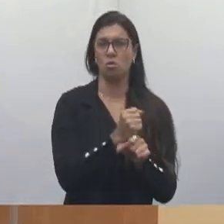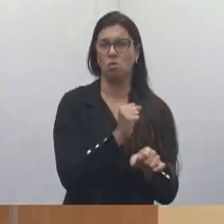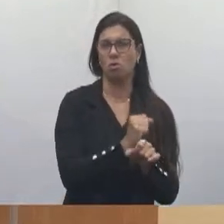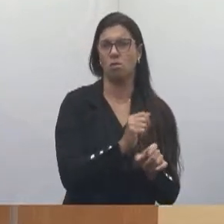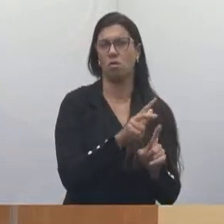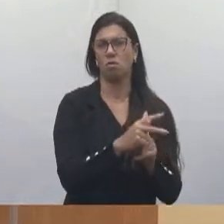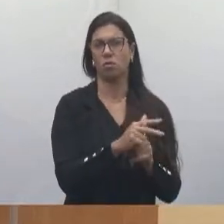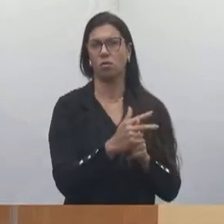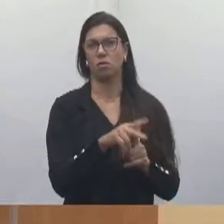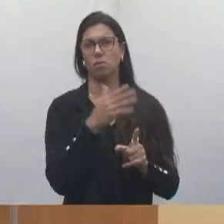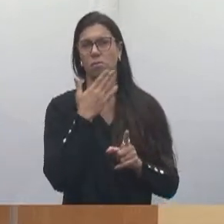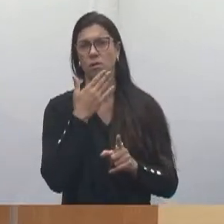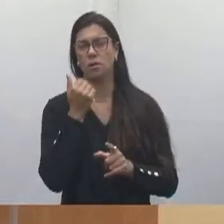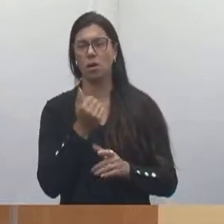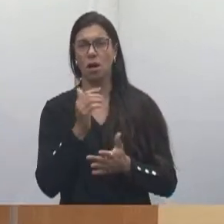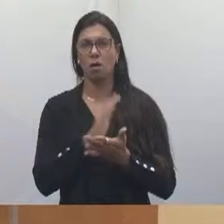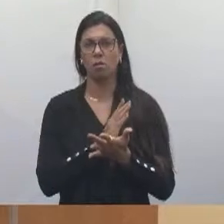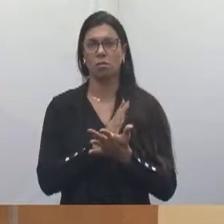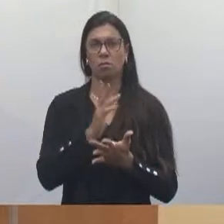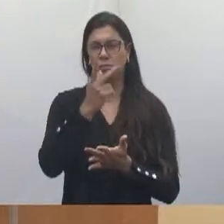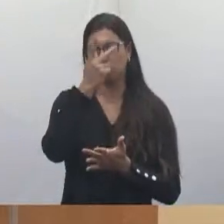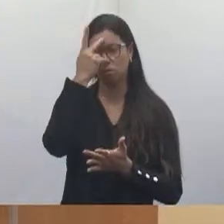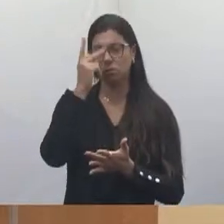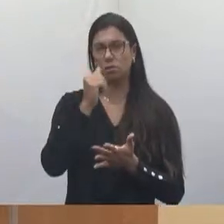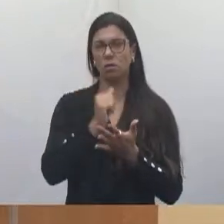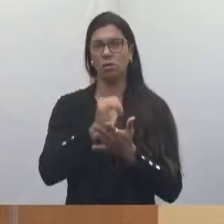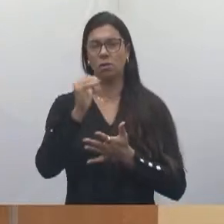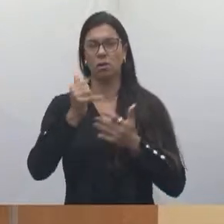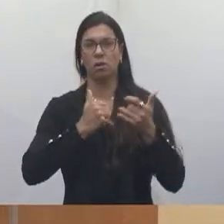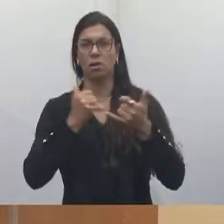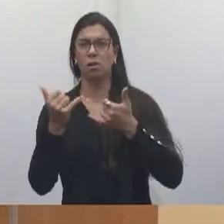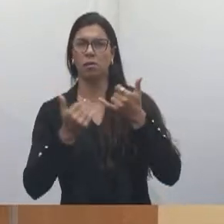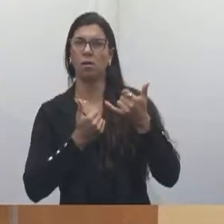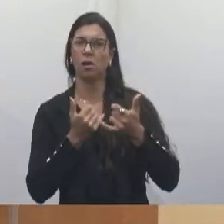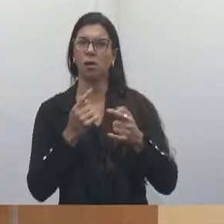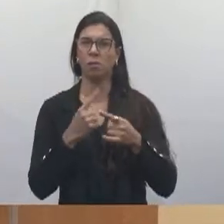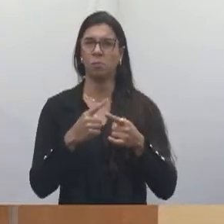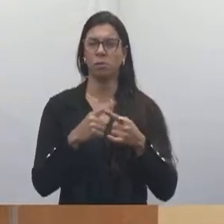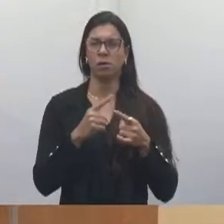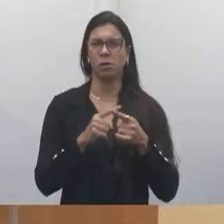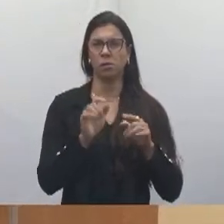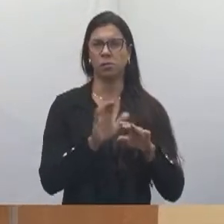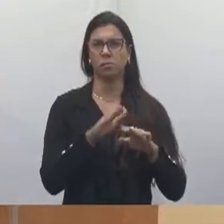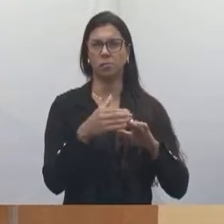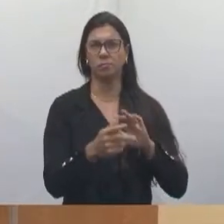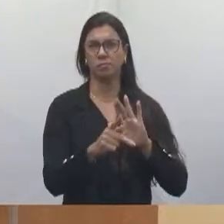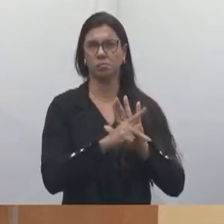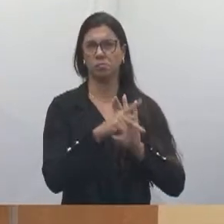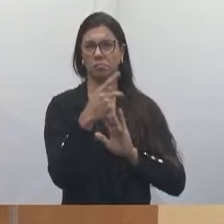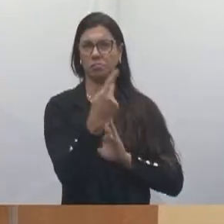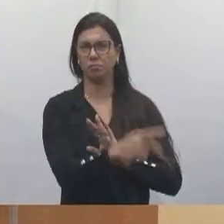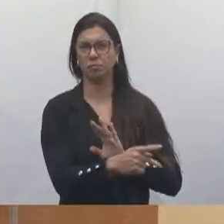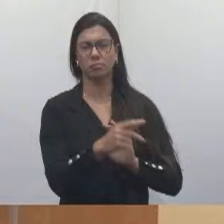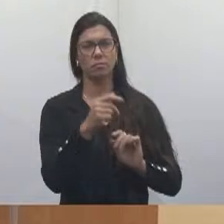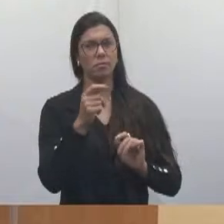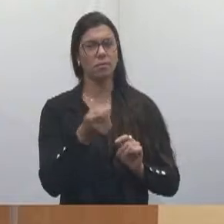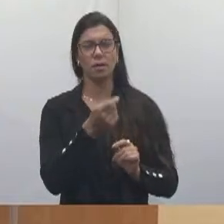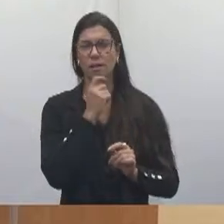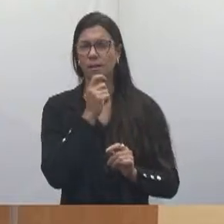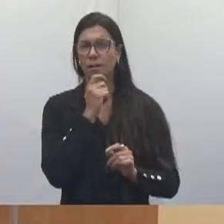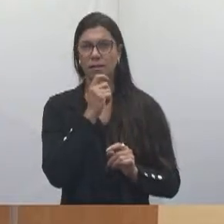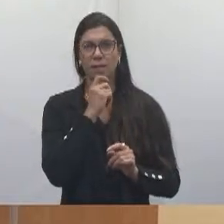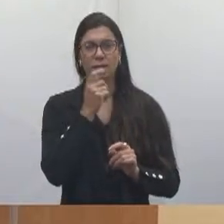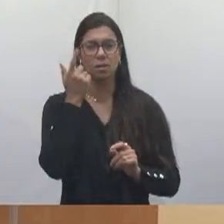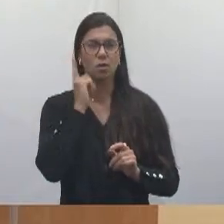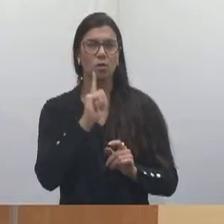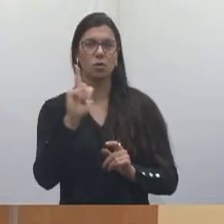dizendo: vereador, eu estou morando aqui, mas estou irregular, aqui não tem regularização, ainda não conseguiram regularizar, né? E